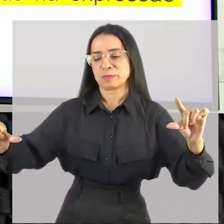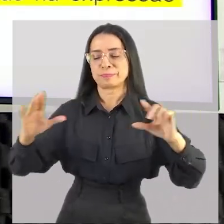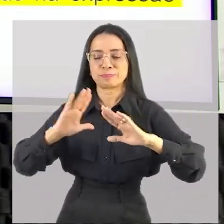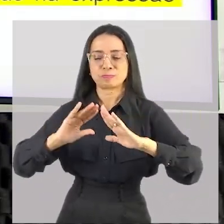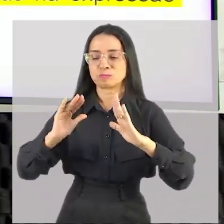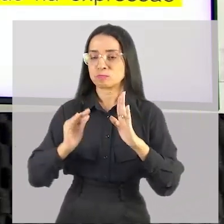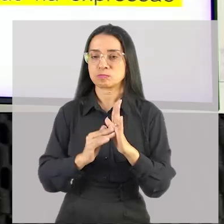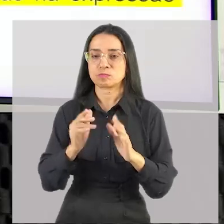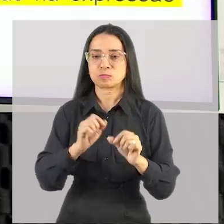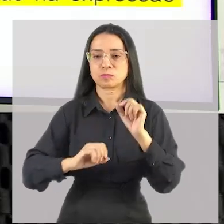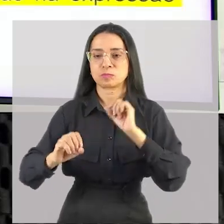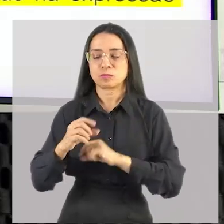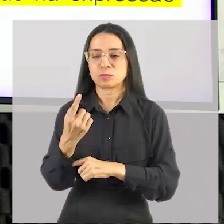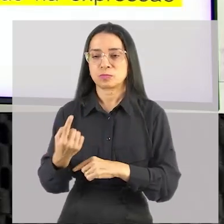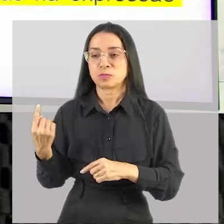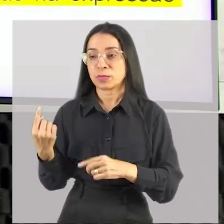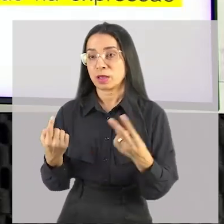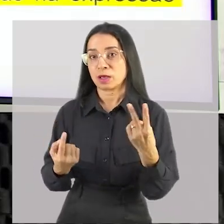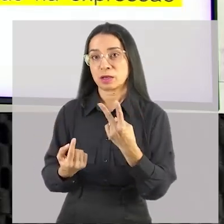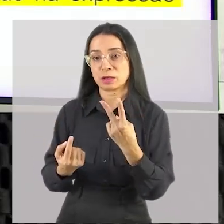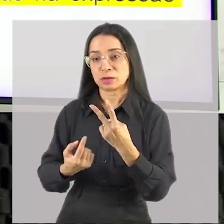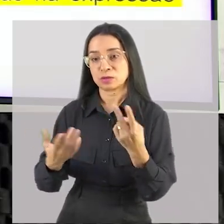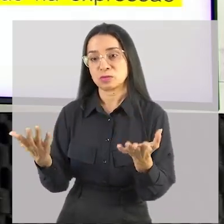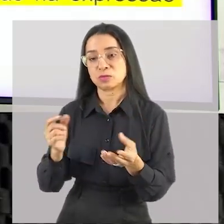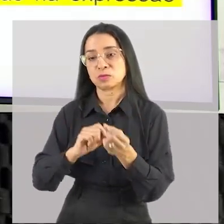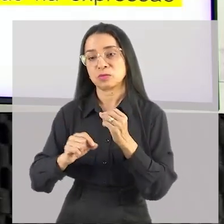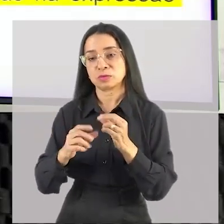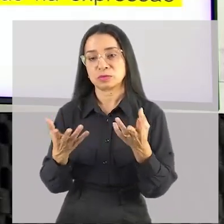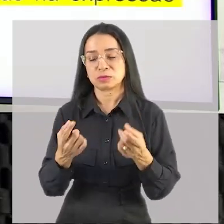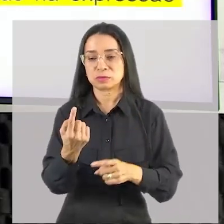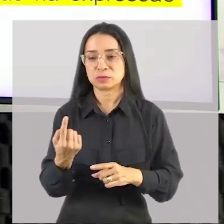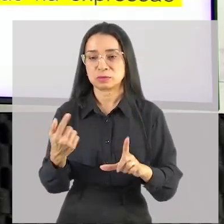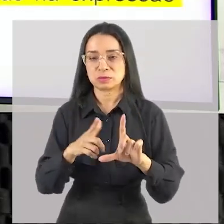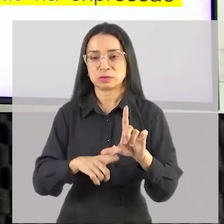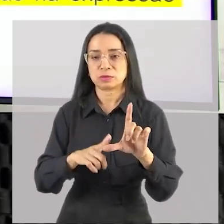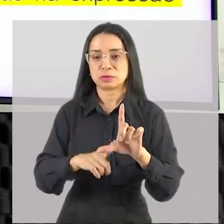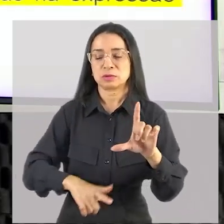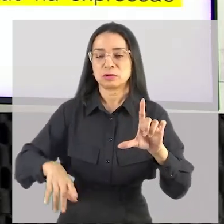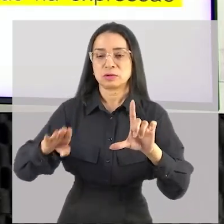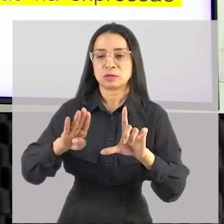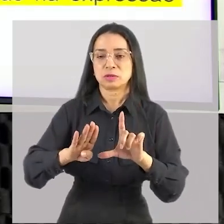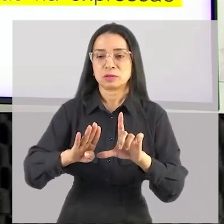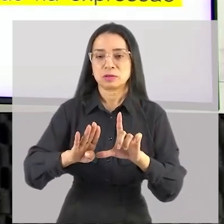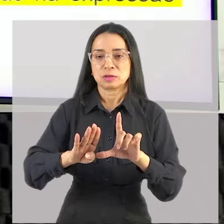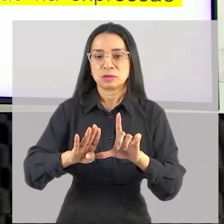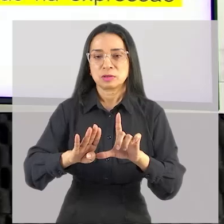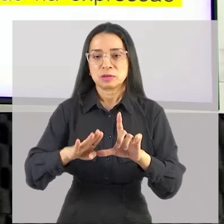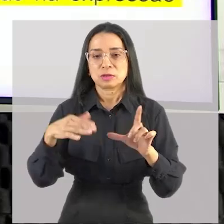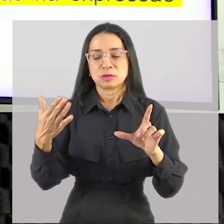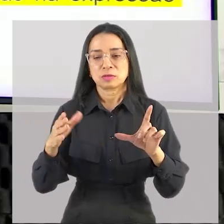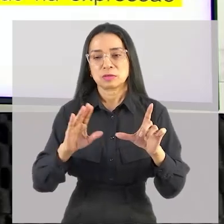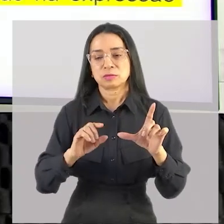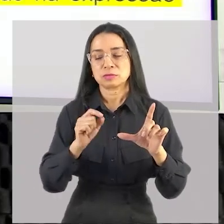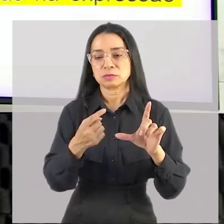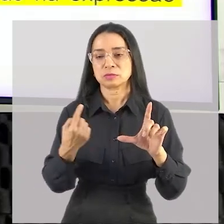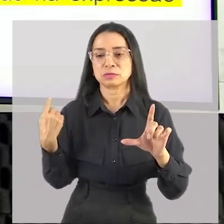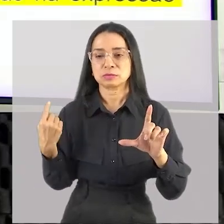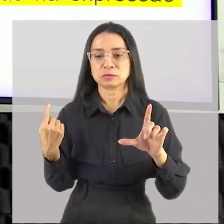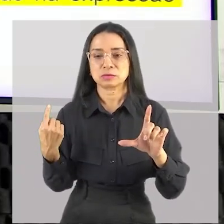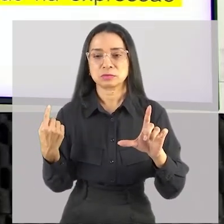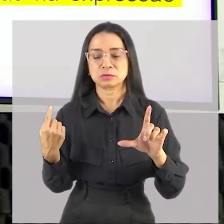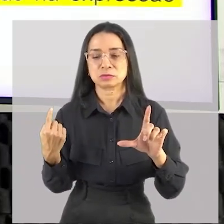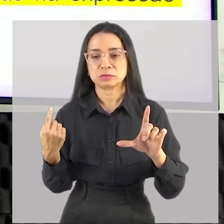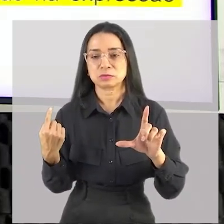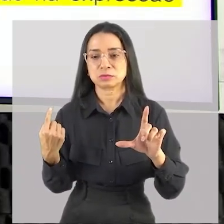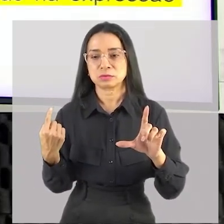Então, onomatopeia e hipérbole, explorando uma reprodução natural, que no caso é